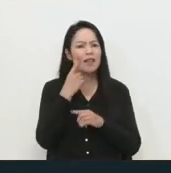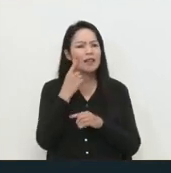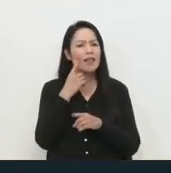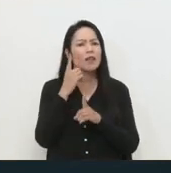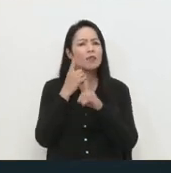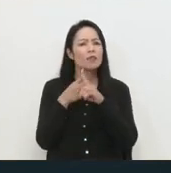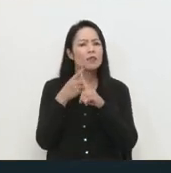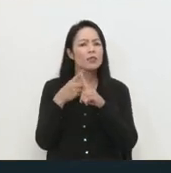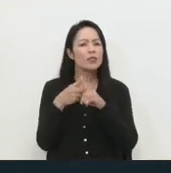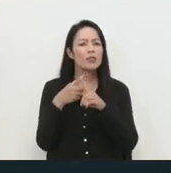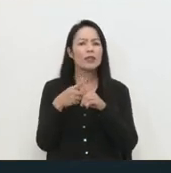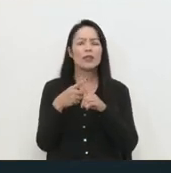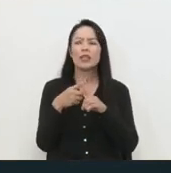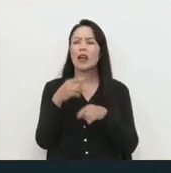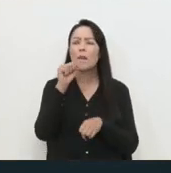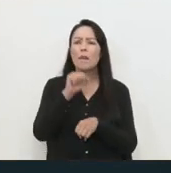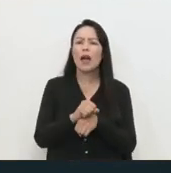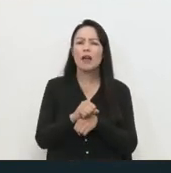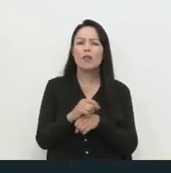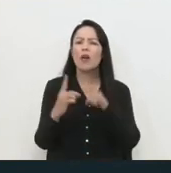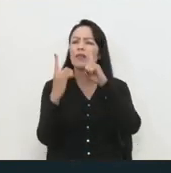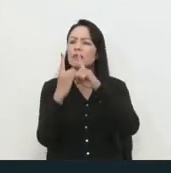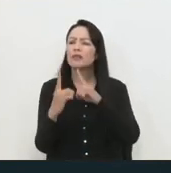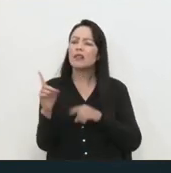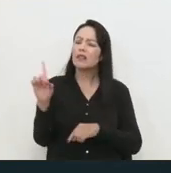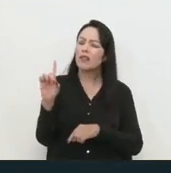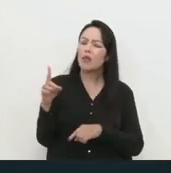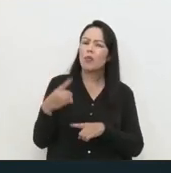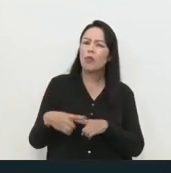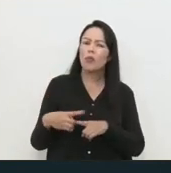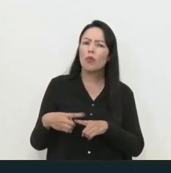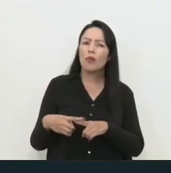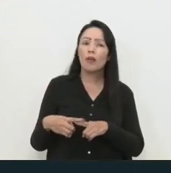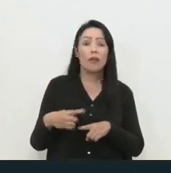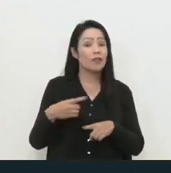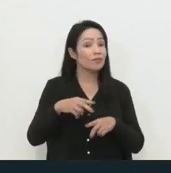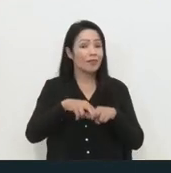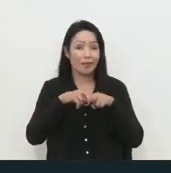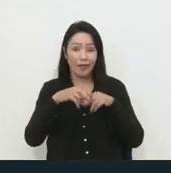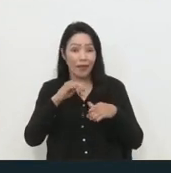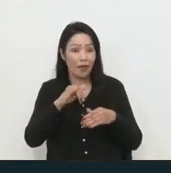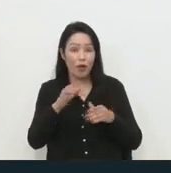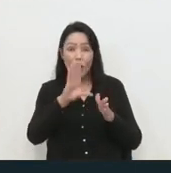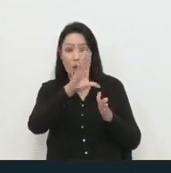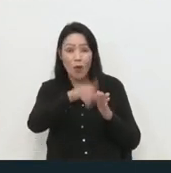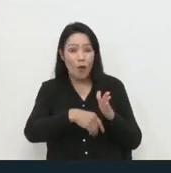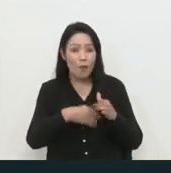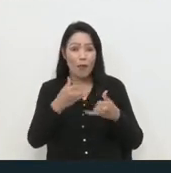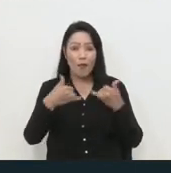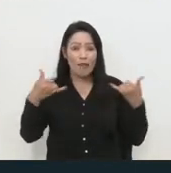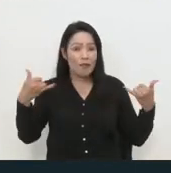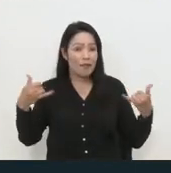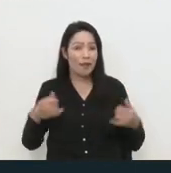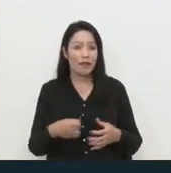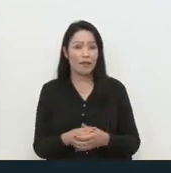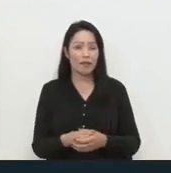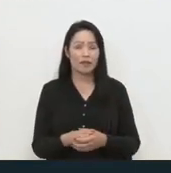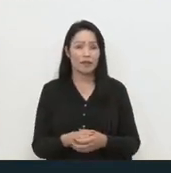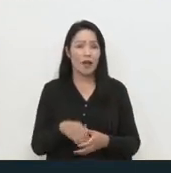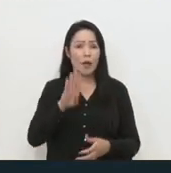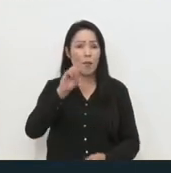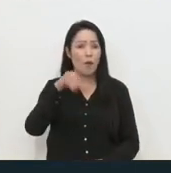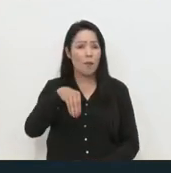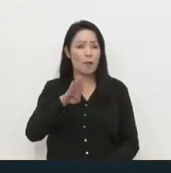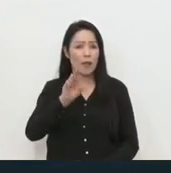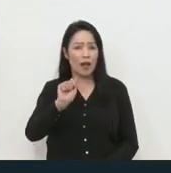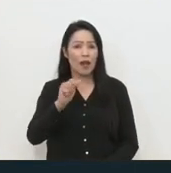acabou o atendimento porque que não tá atendendo porque foi Furtado os cabeamentos porque foi Furtado bombas de água